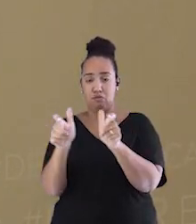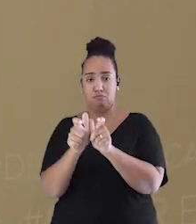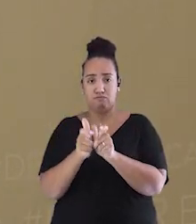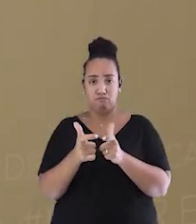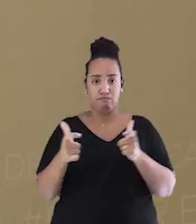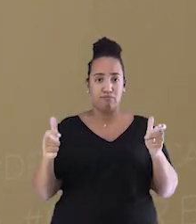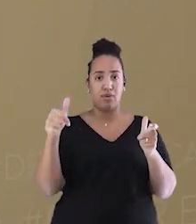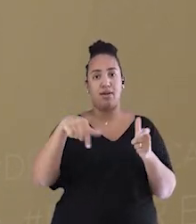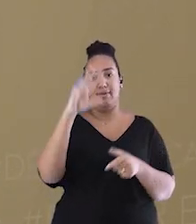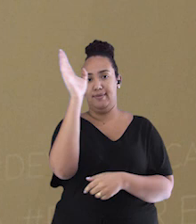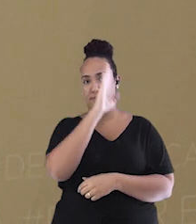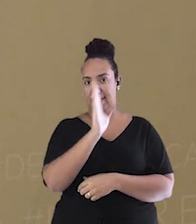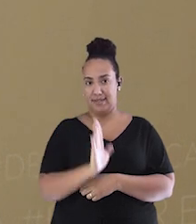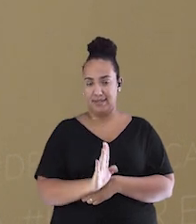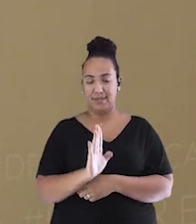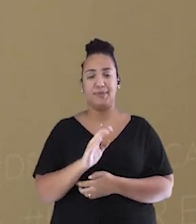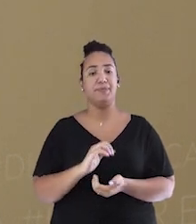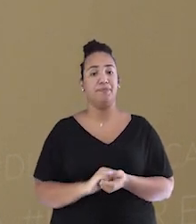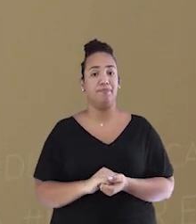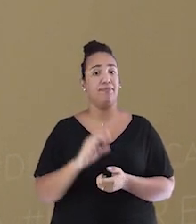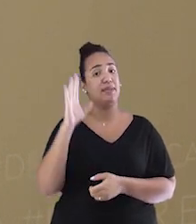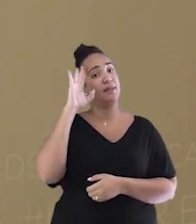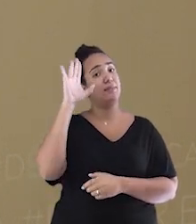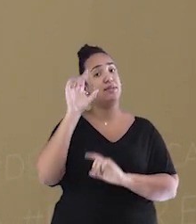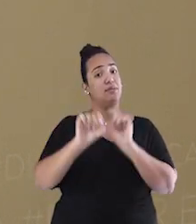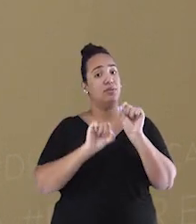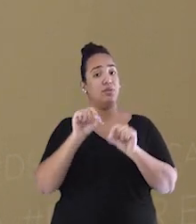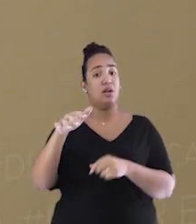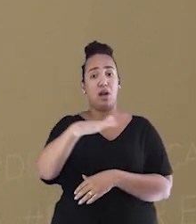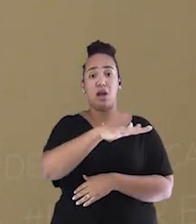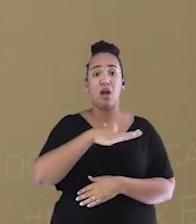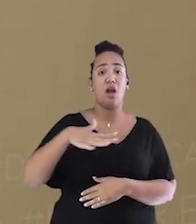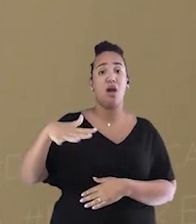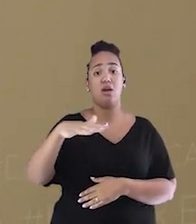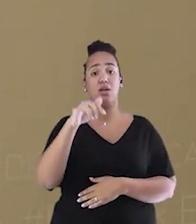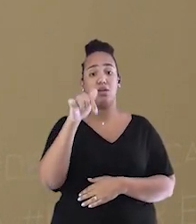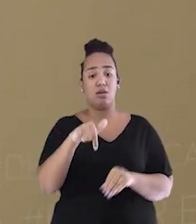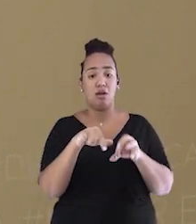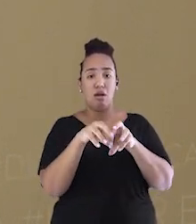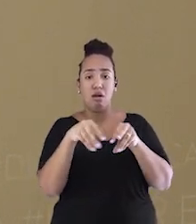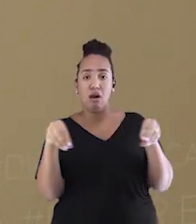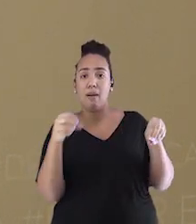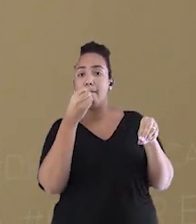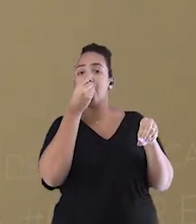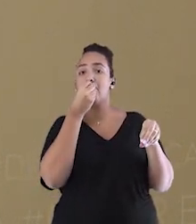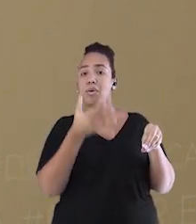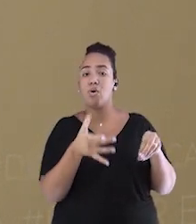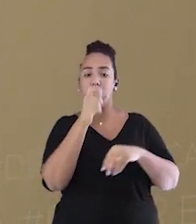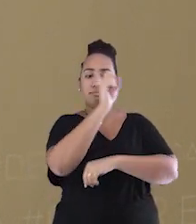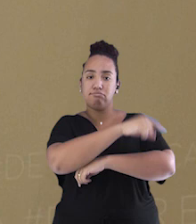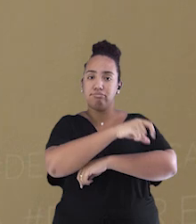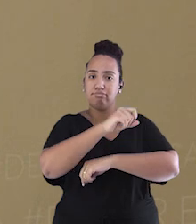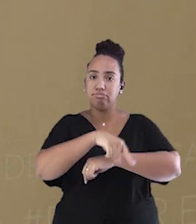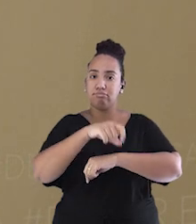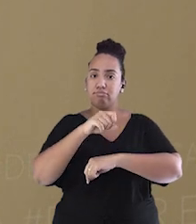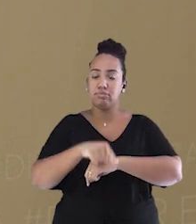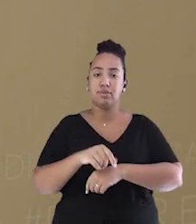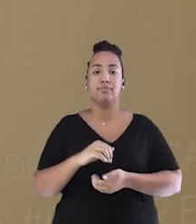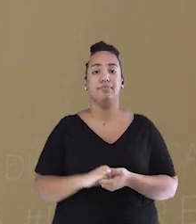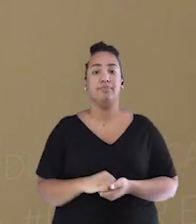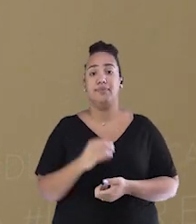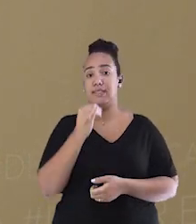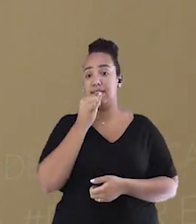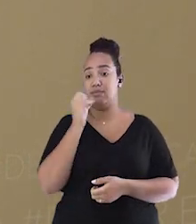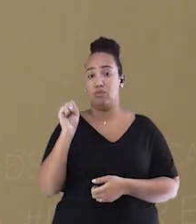Brasil, o que deu muito certo, principalmente nas regiões onde o solo era rico para a produção dessa planta.